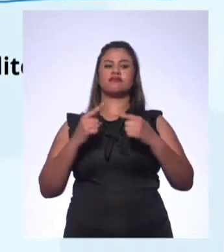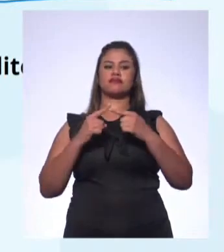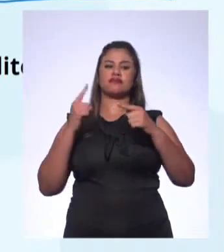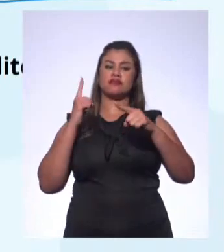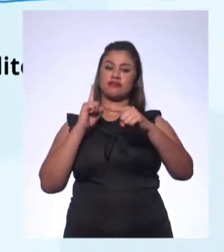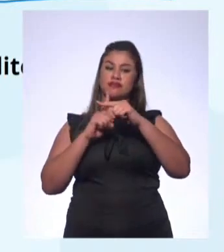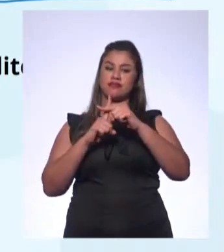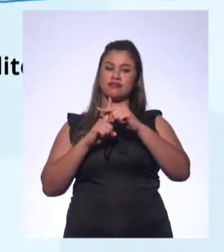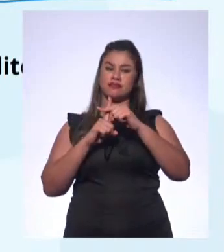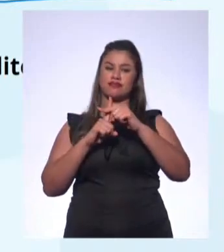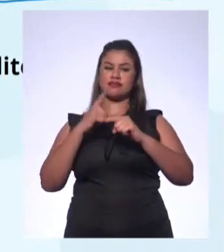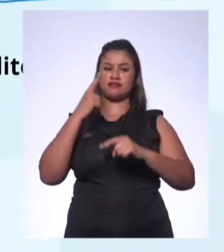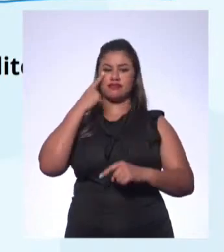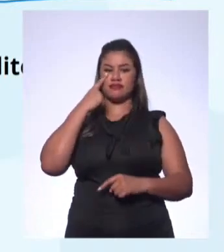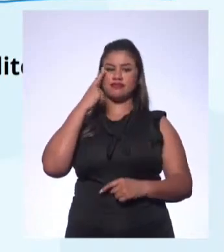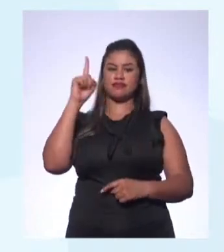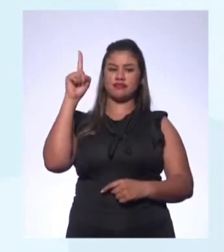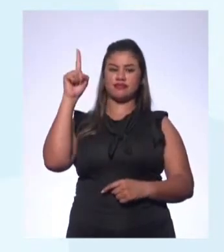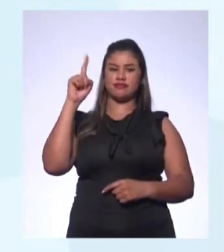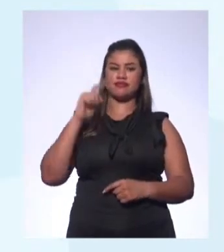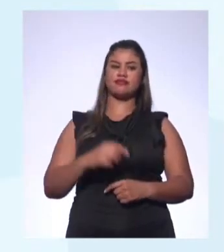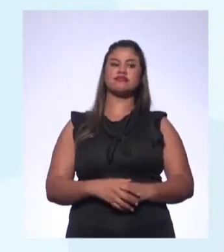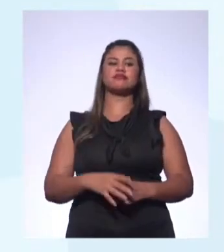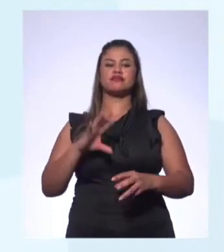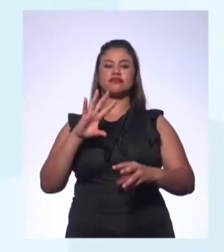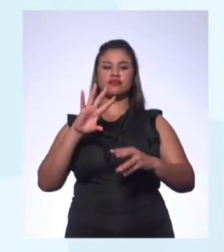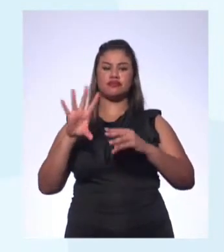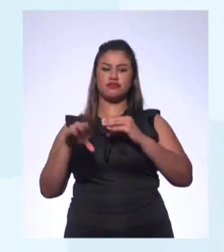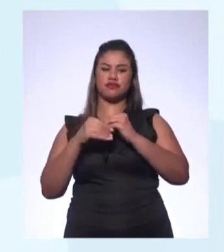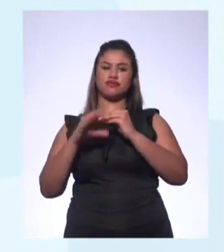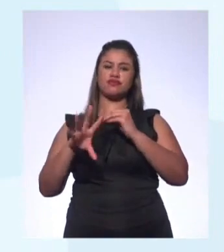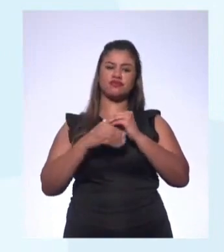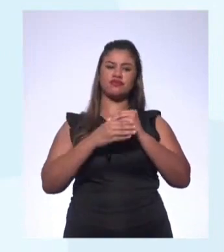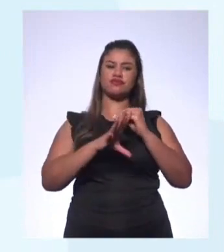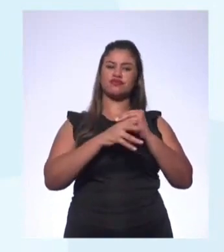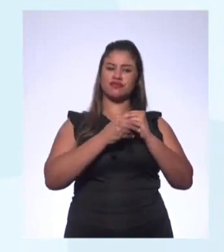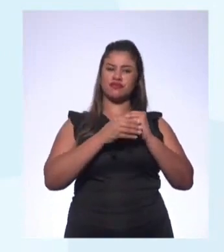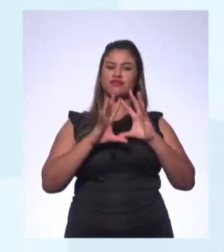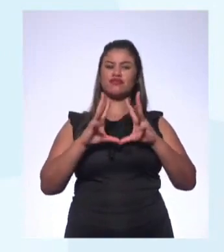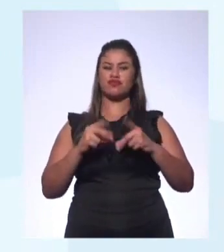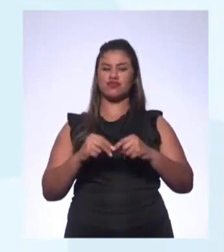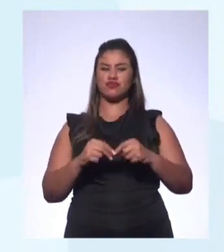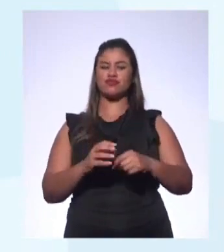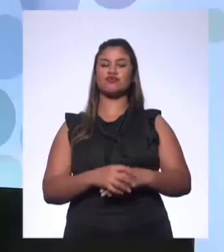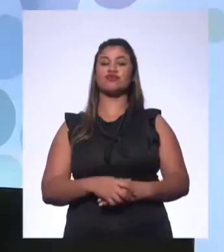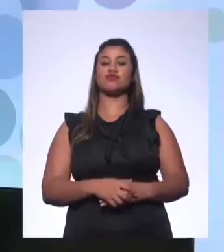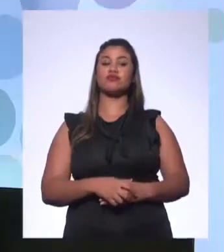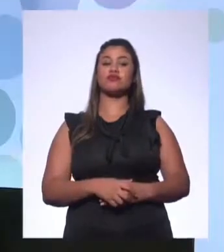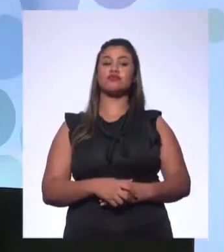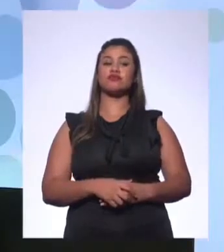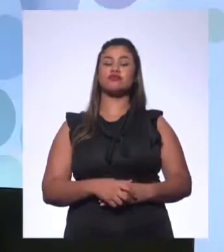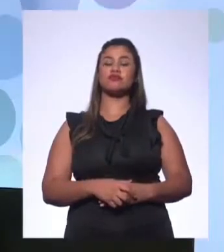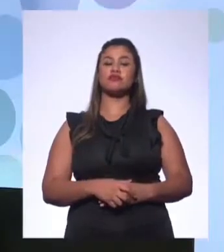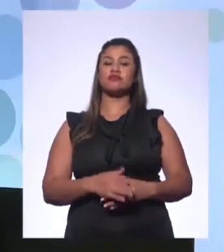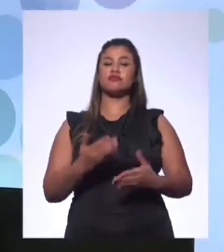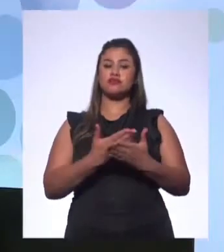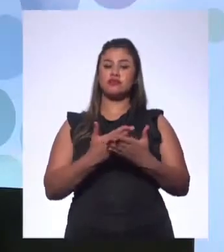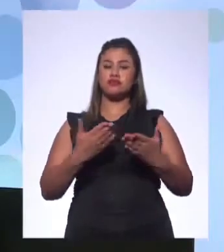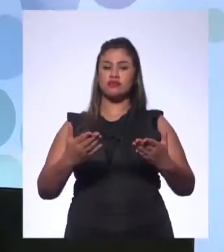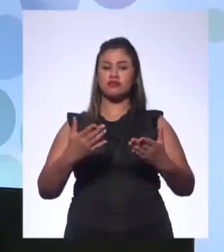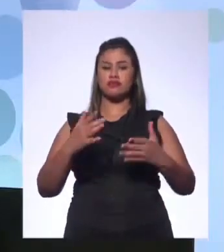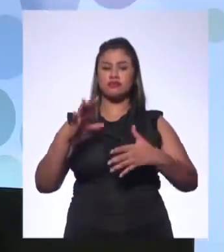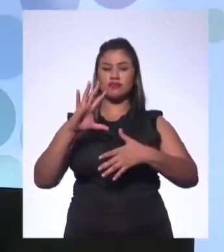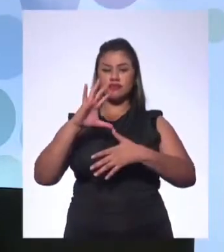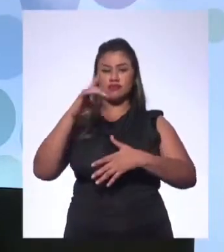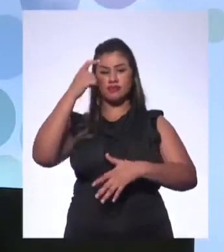o sinalzinho de mais, e vai conseguir juntar todas essas ideias. Quando vocês fazem um mapa